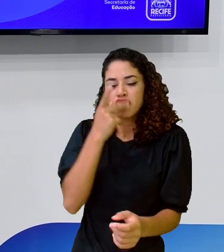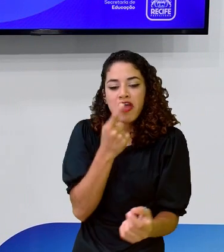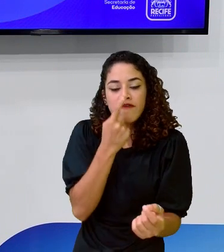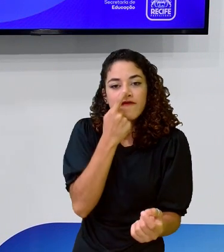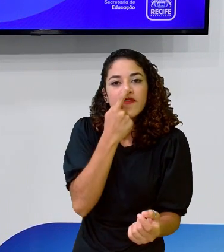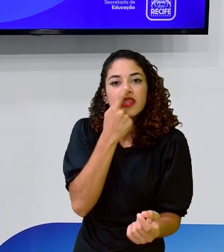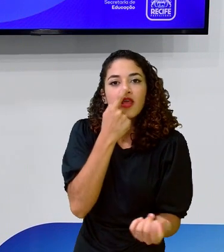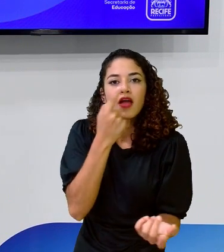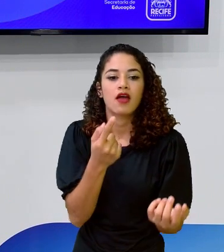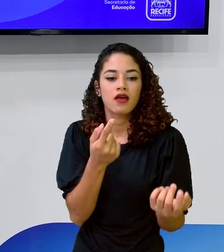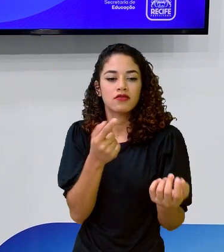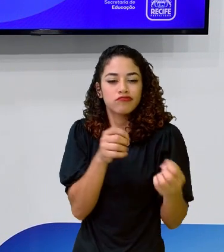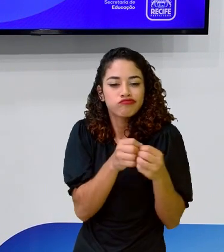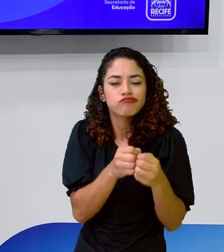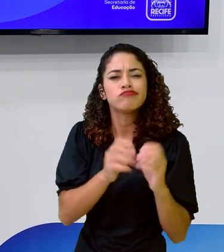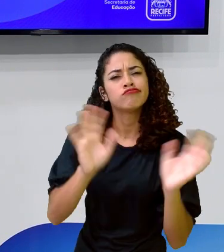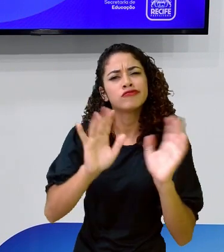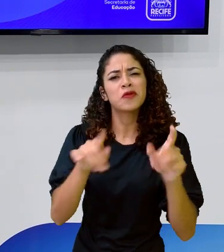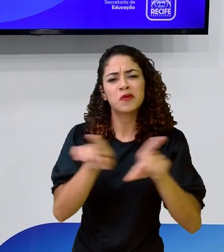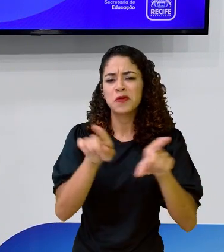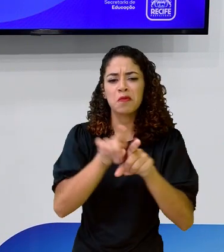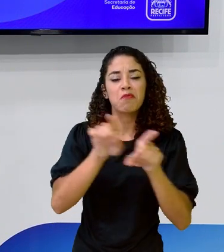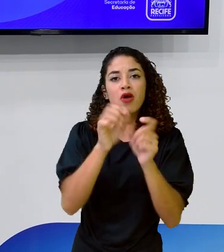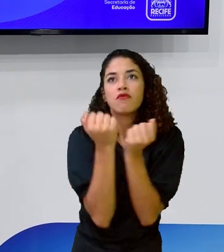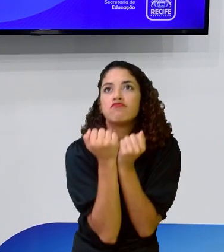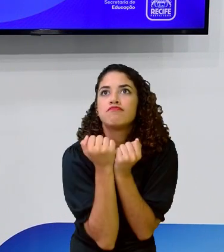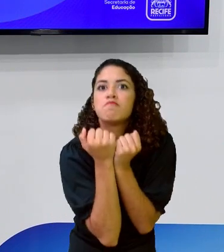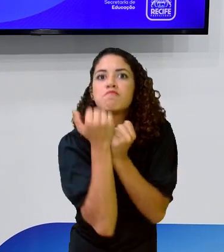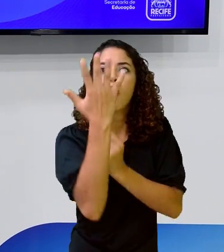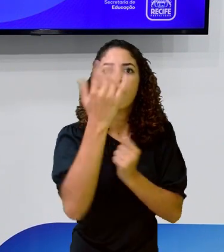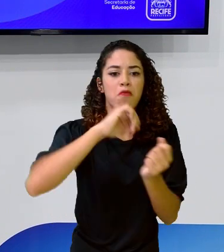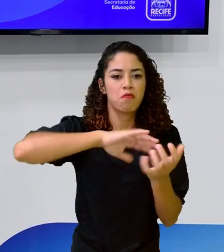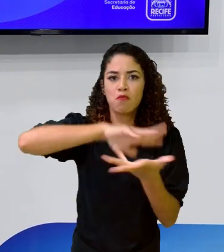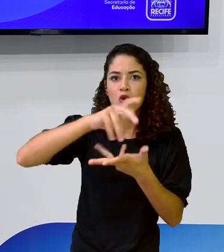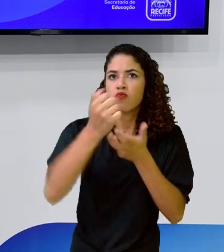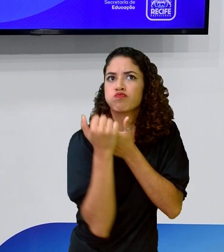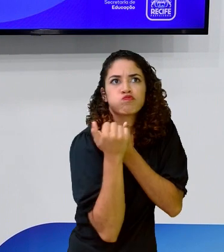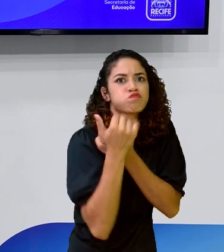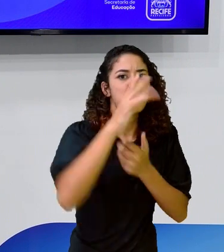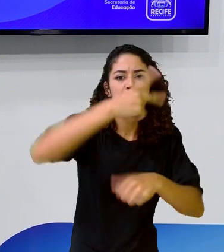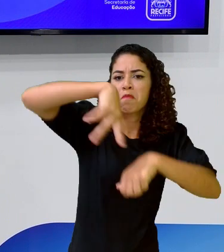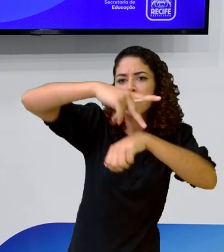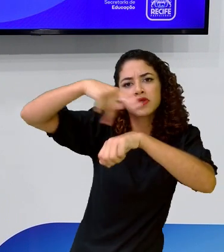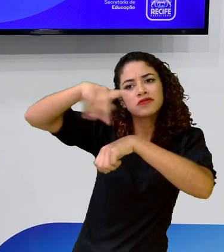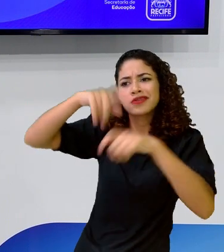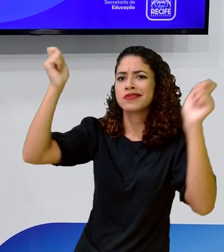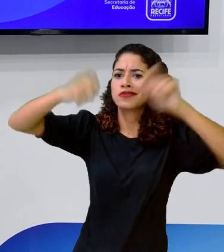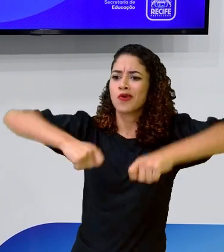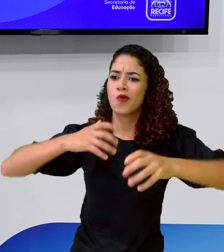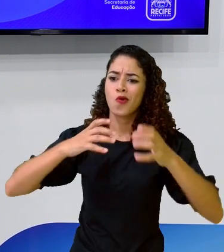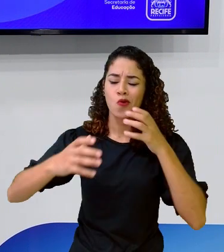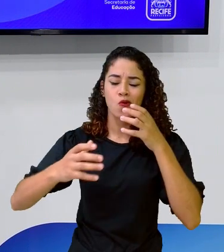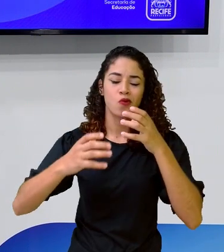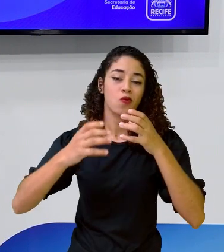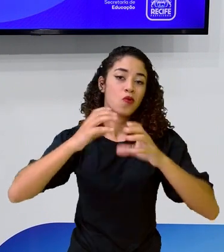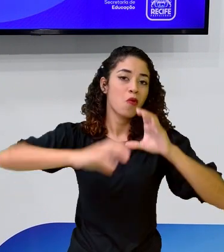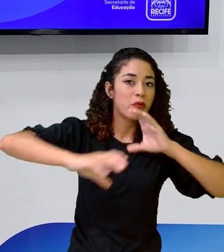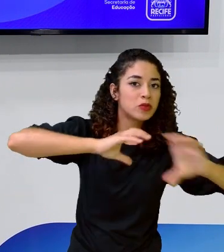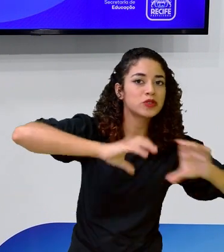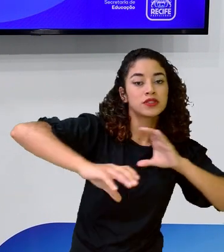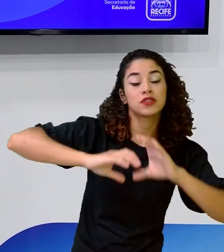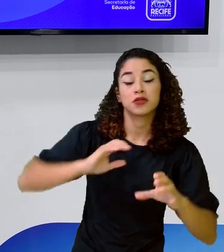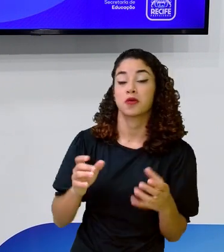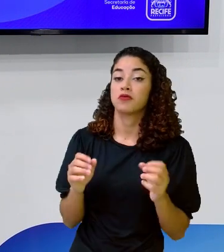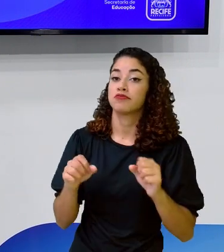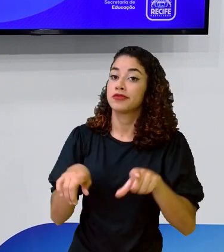distante, é muito fácil por conta da tecnologia. E comunicação que é importante, tanto